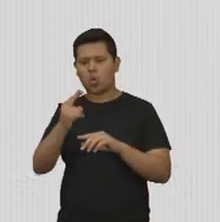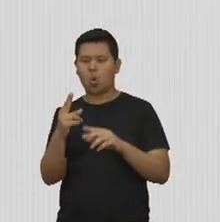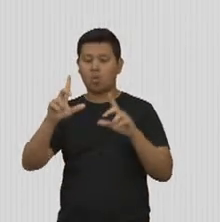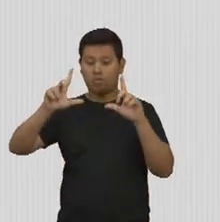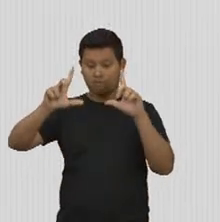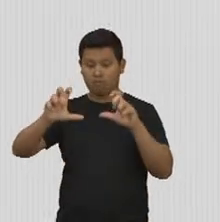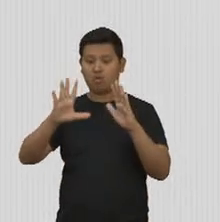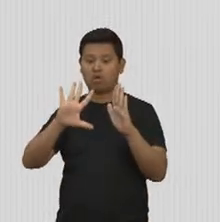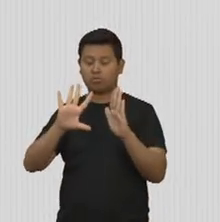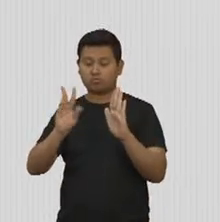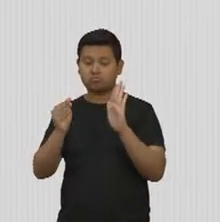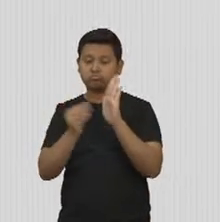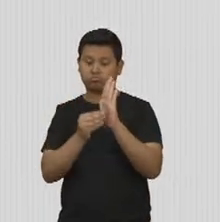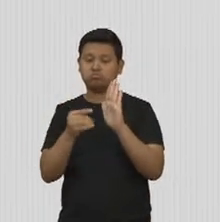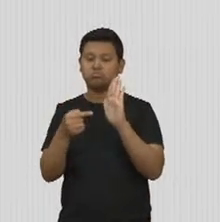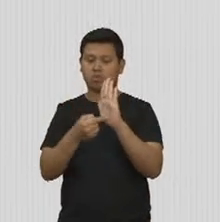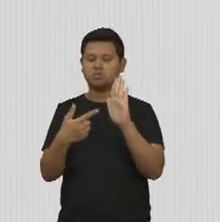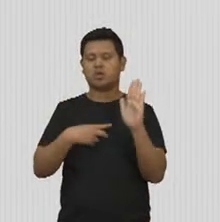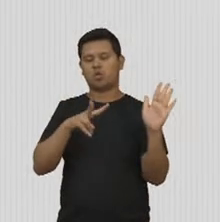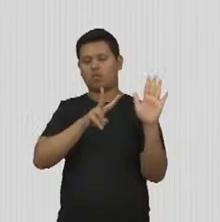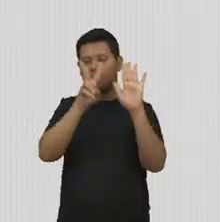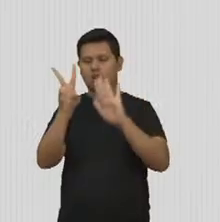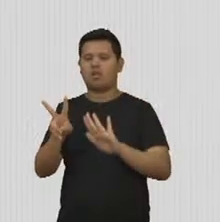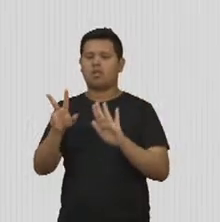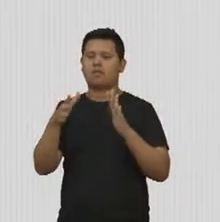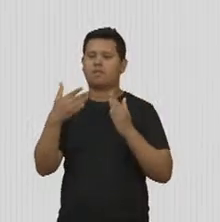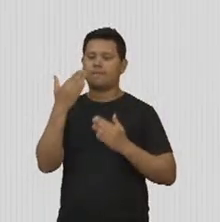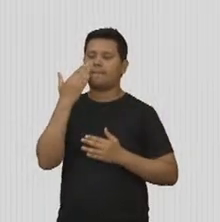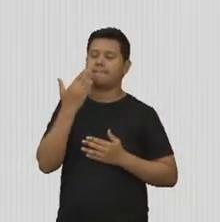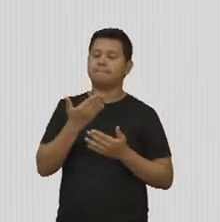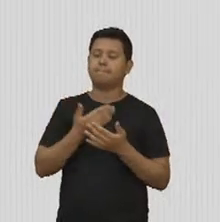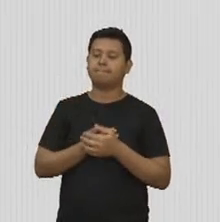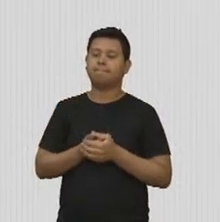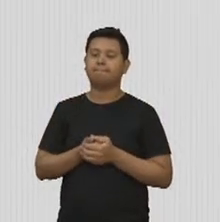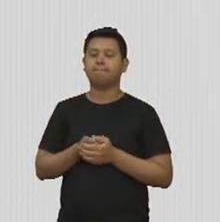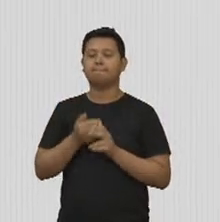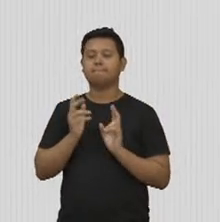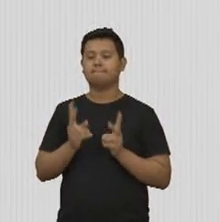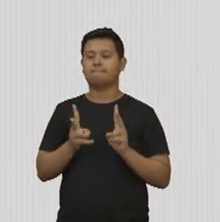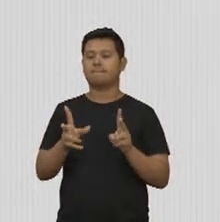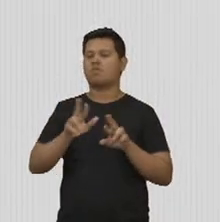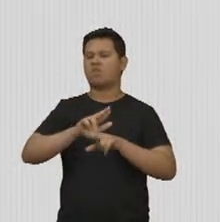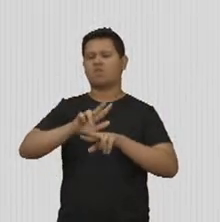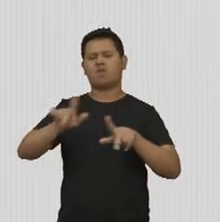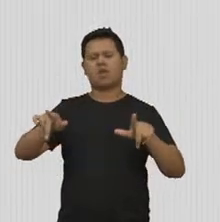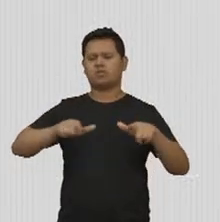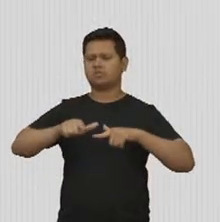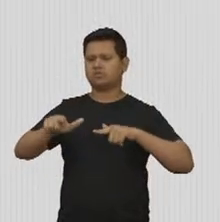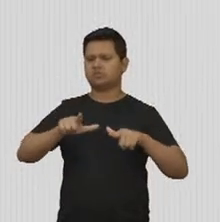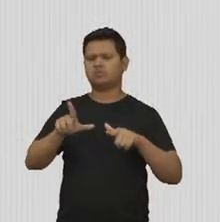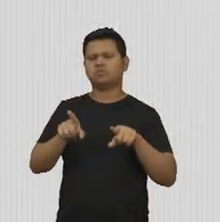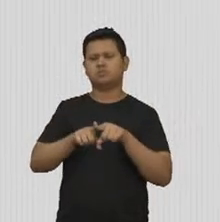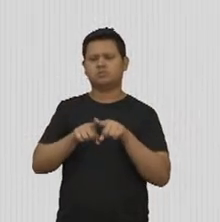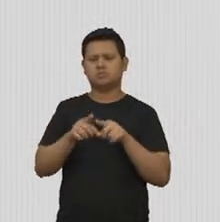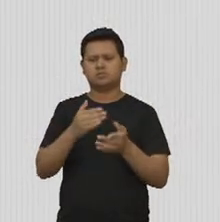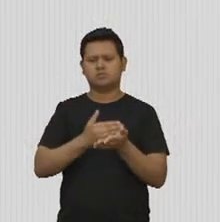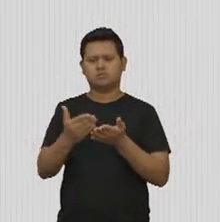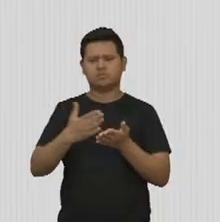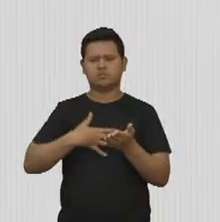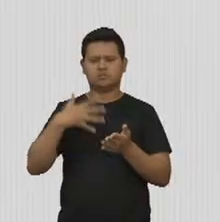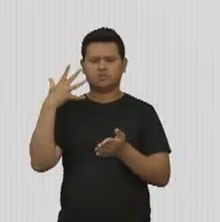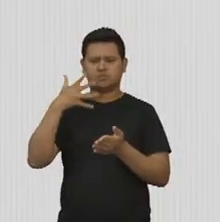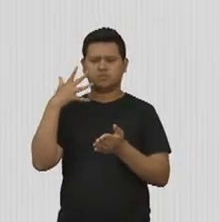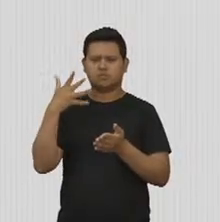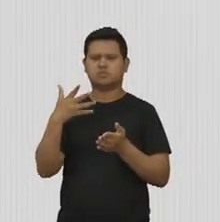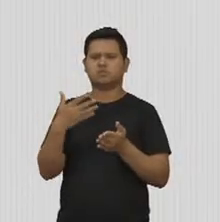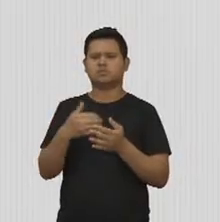de contas do que foi feito ao longo da semana. A gente sempre faz vários trabalhos, eu estava inclusive aqui no começo da minha fala,